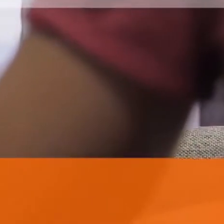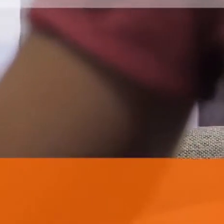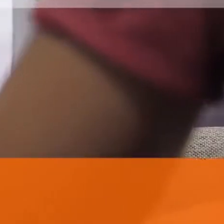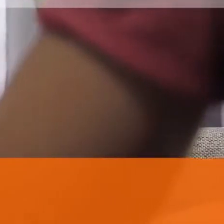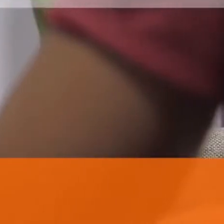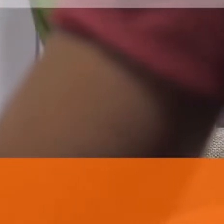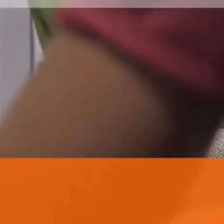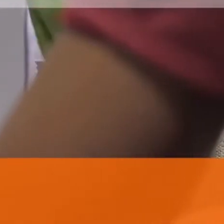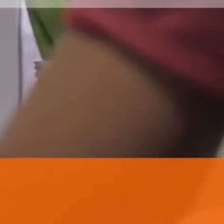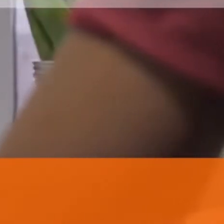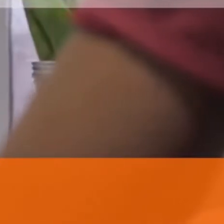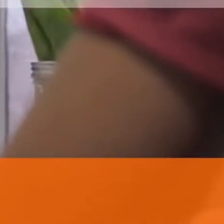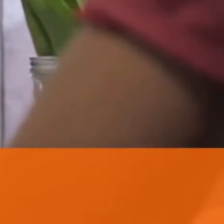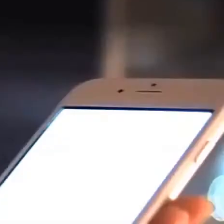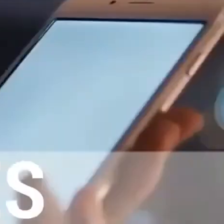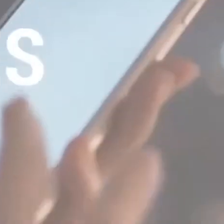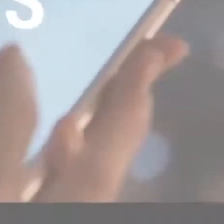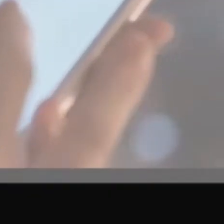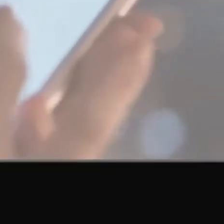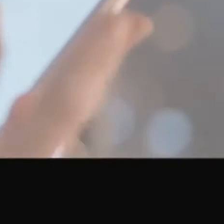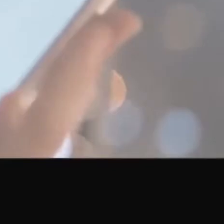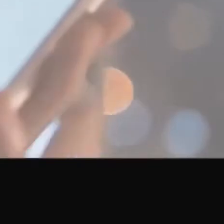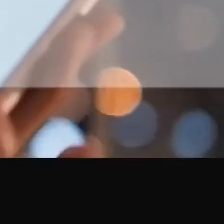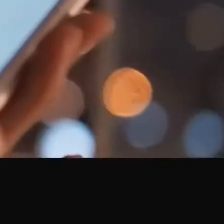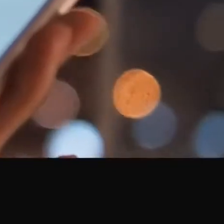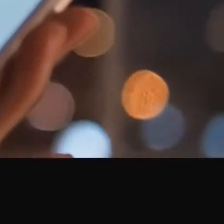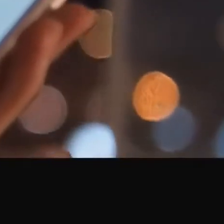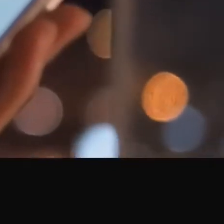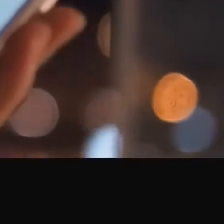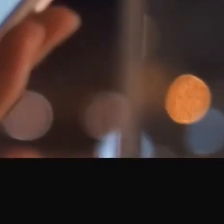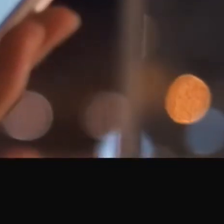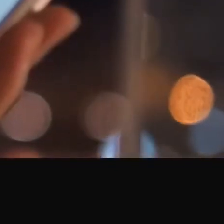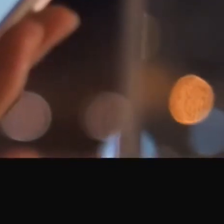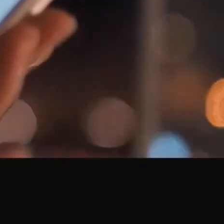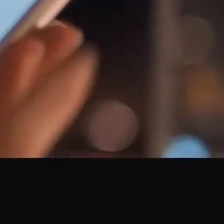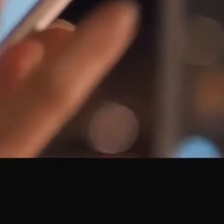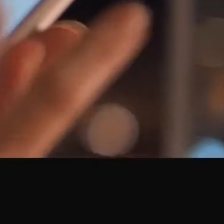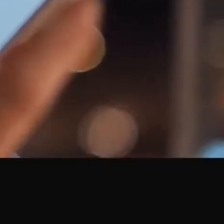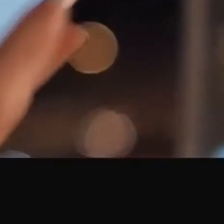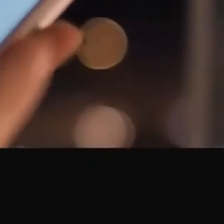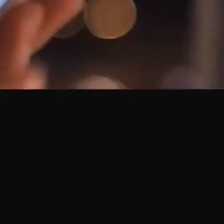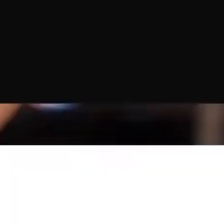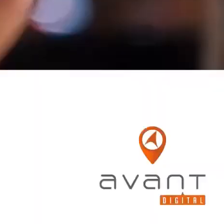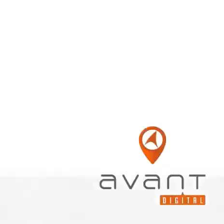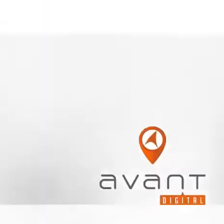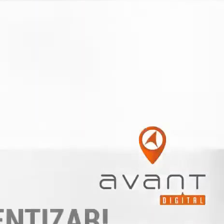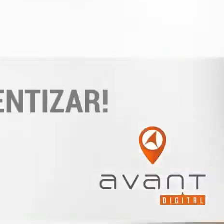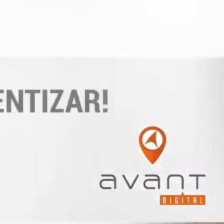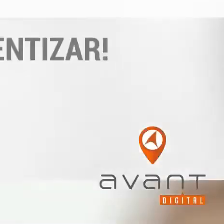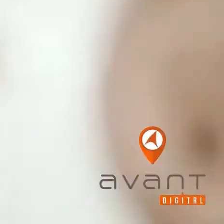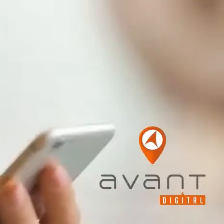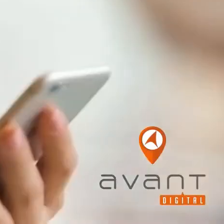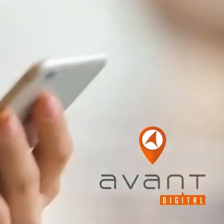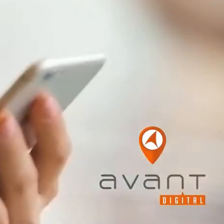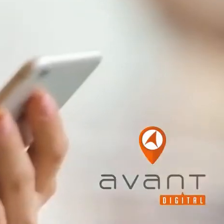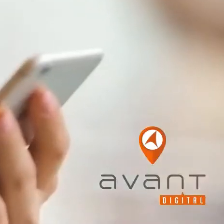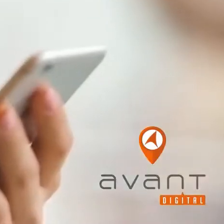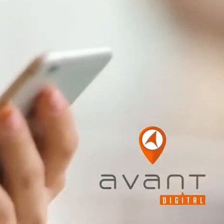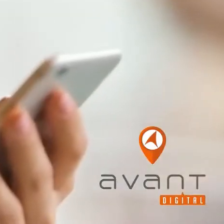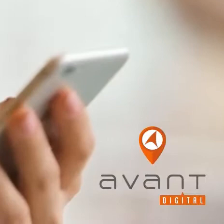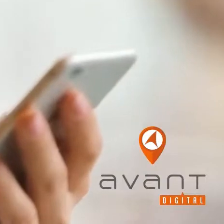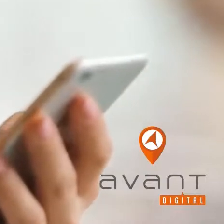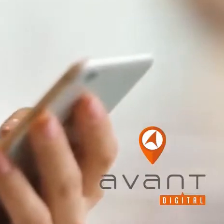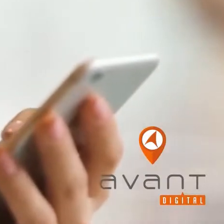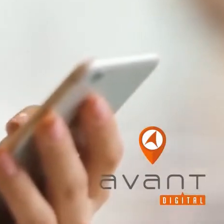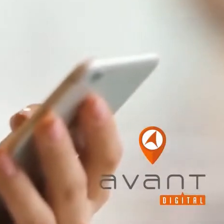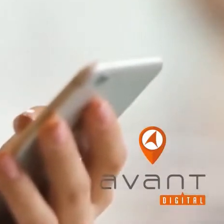precisar ainda mais da sua empresa? Promova ações com conteúdo de informação e que transformem o momento ruim em superação. Utilize suas